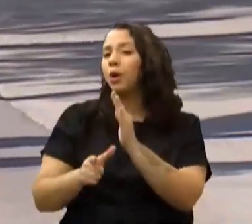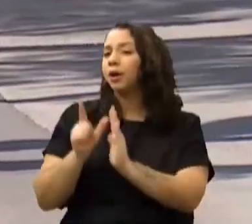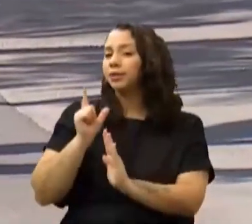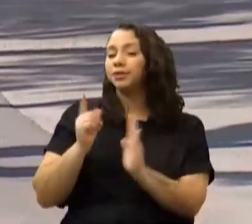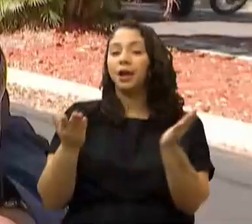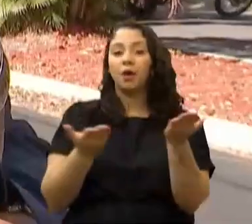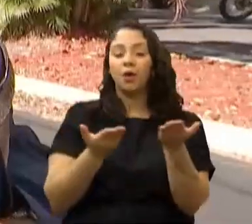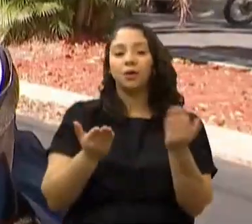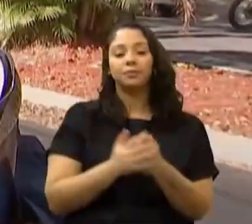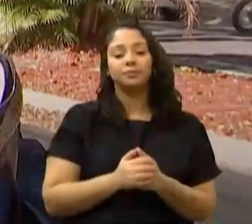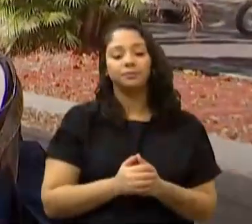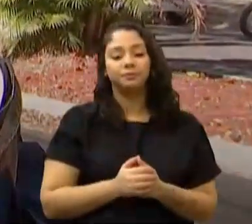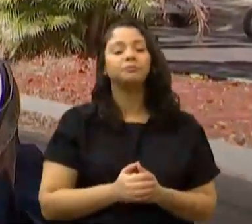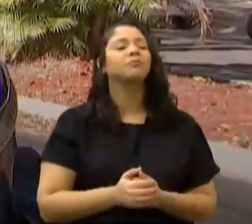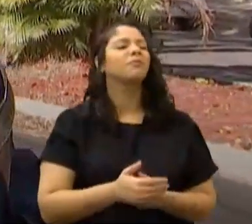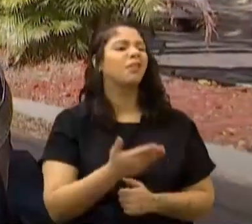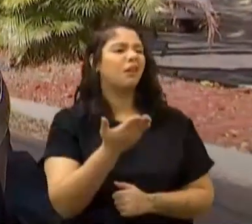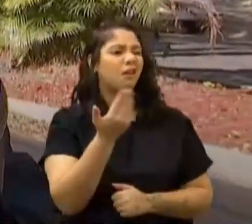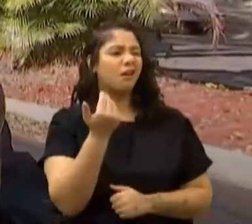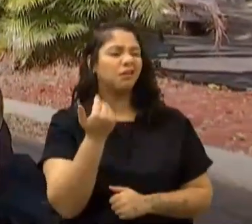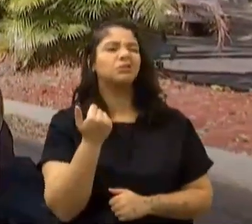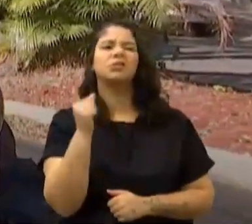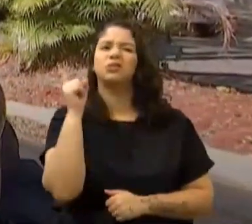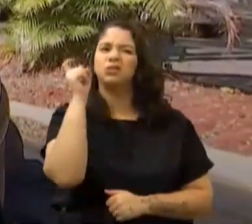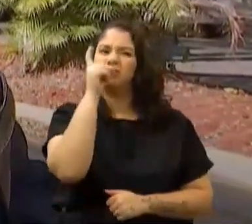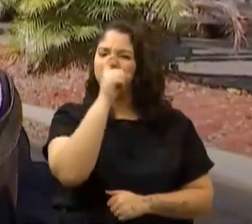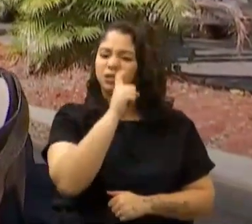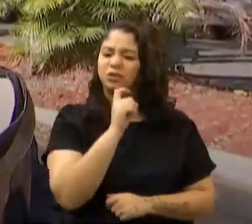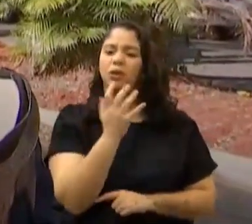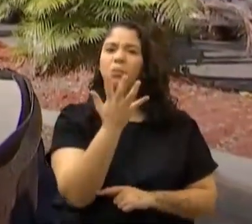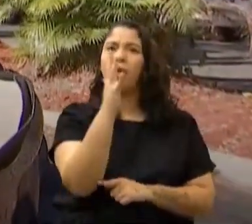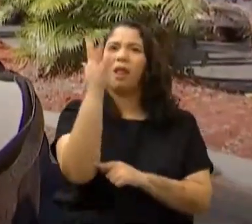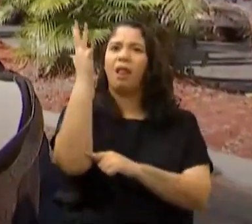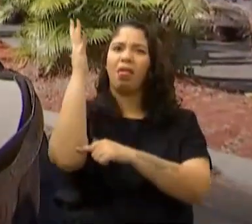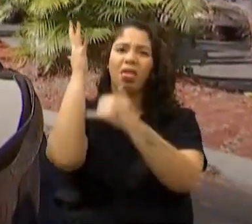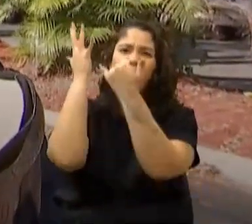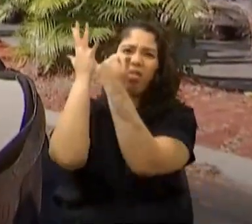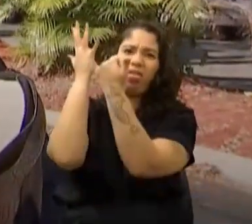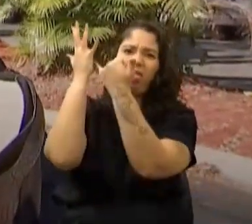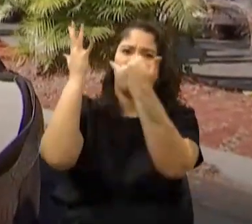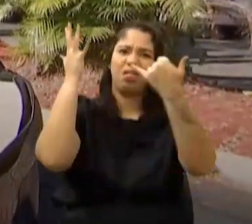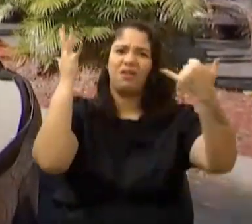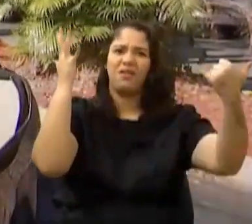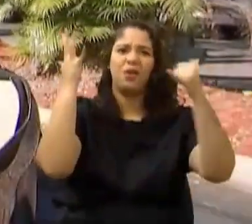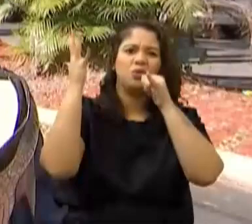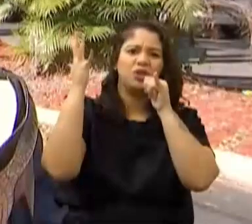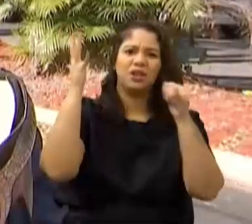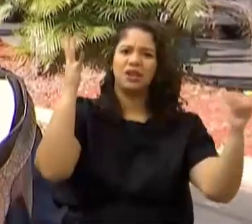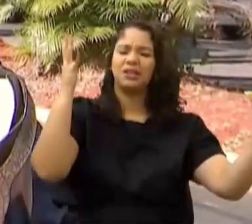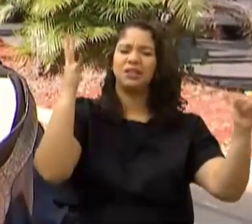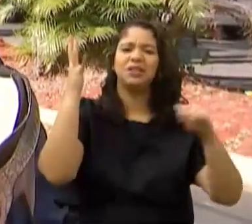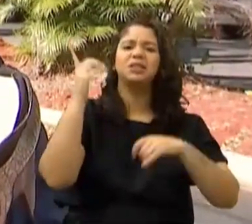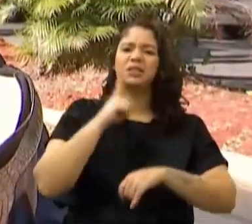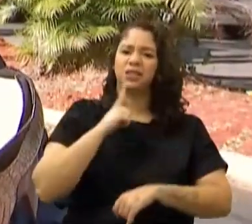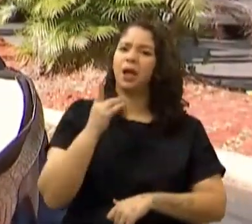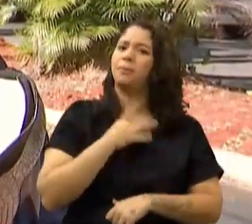da revitalização Ah, antes aqui estava meio difícil fazia medo as árvores cobrindo os fios de energia